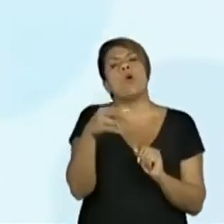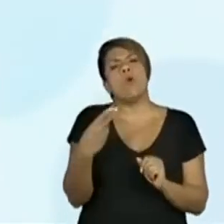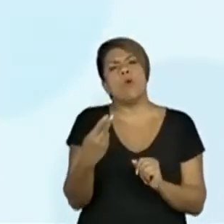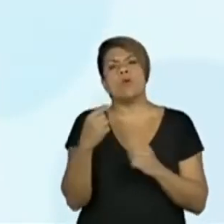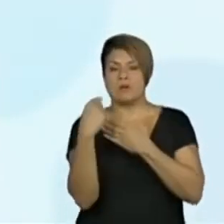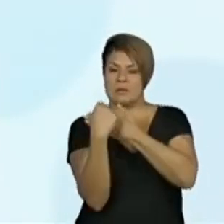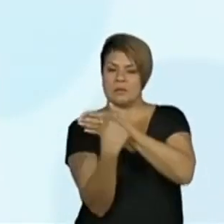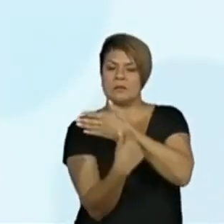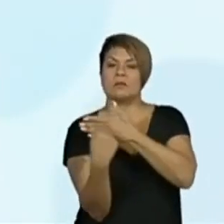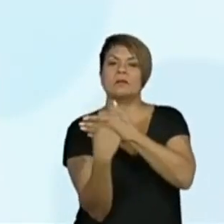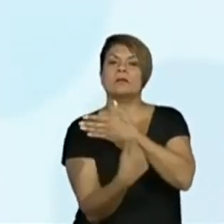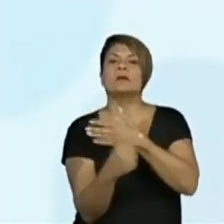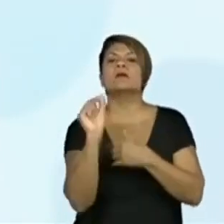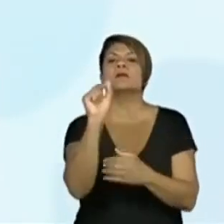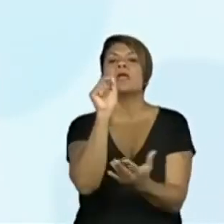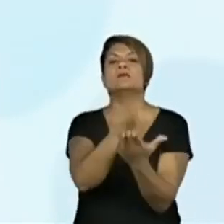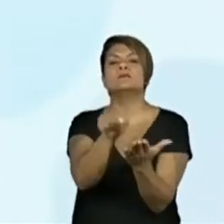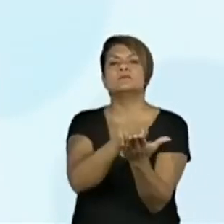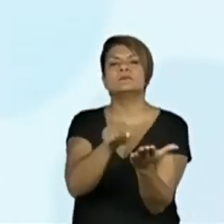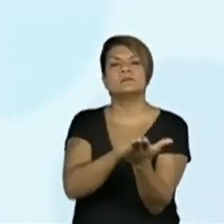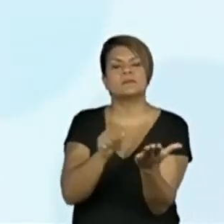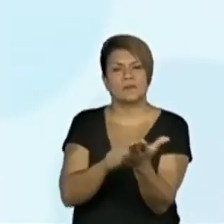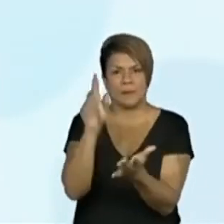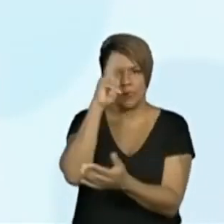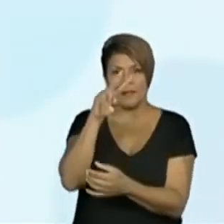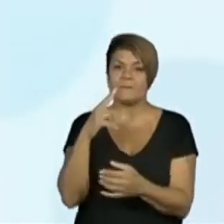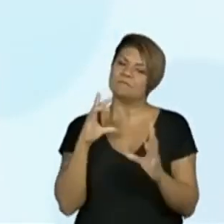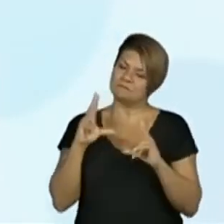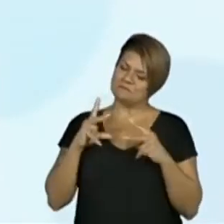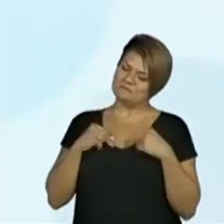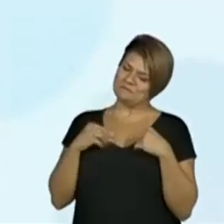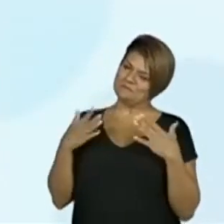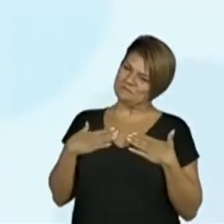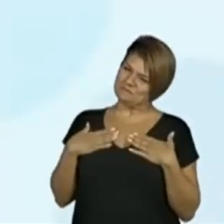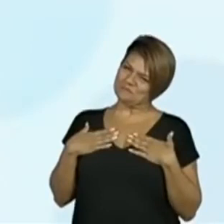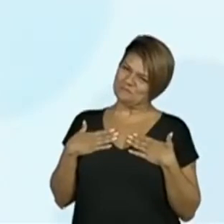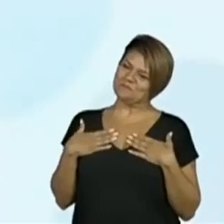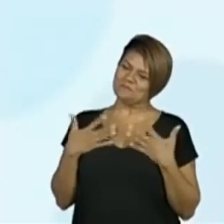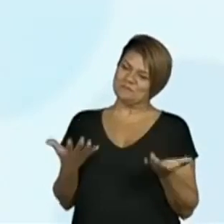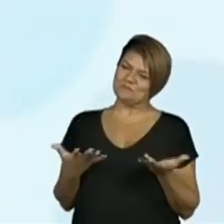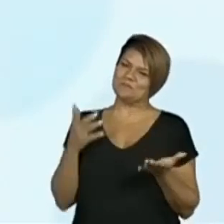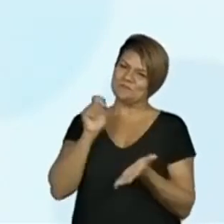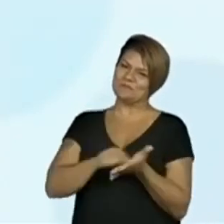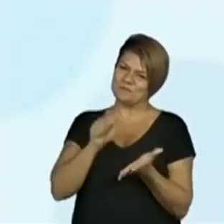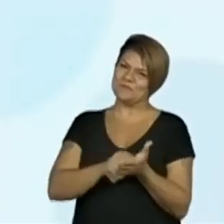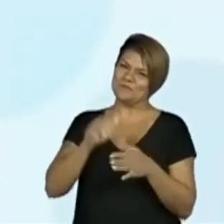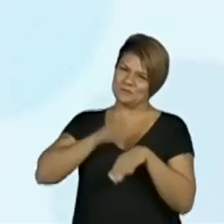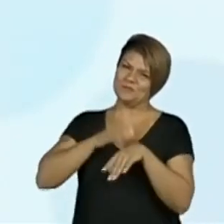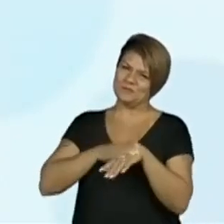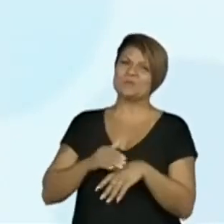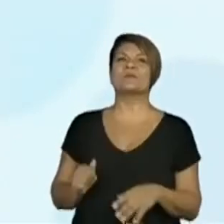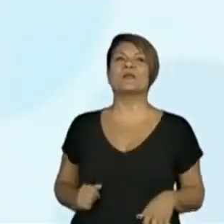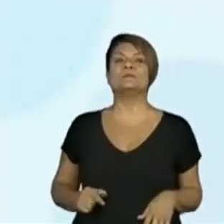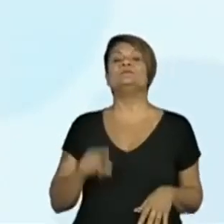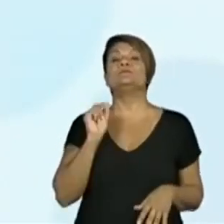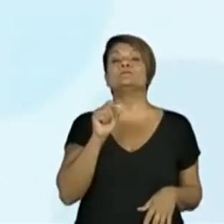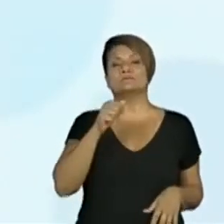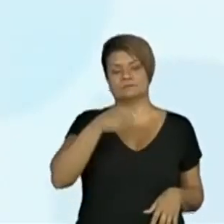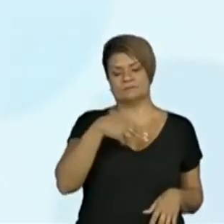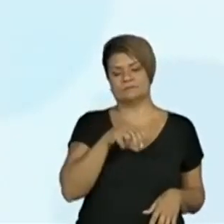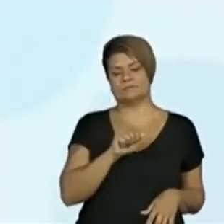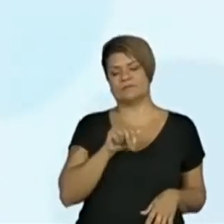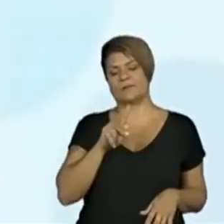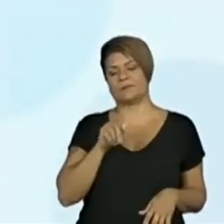é o autor, que esse é o privilégio de dizer que fui eu que escrevi, porque eu gosto muito. Então tá lá, autor, quem que é? Autora